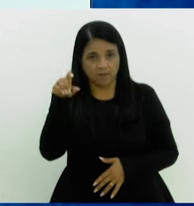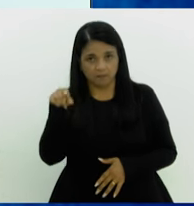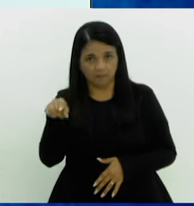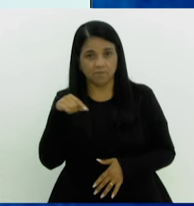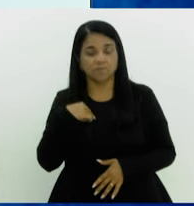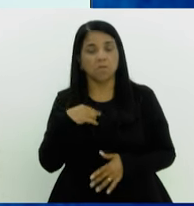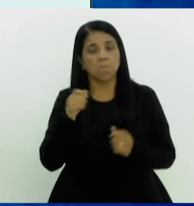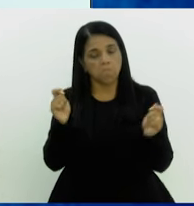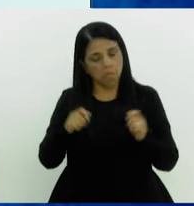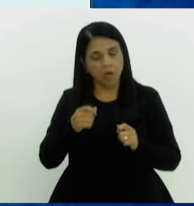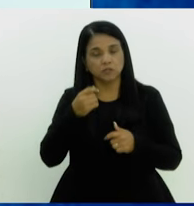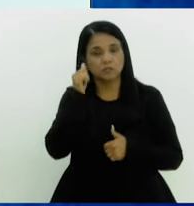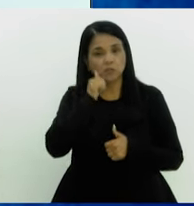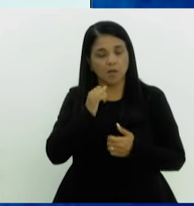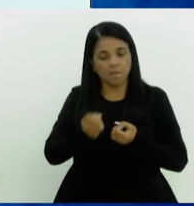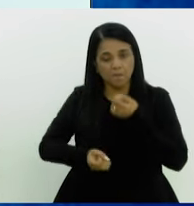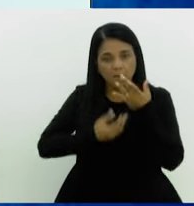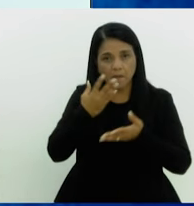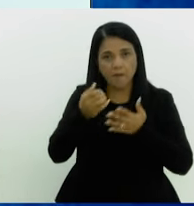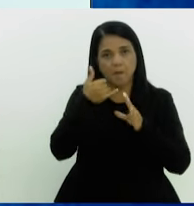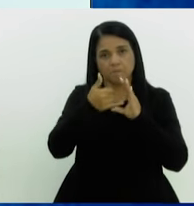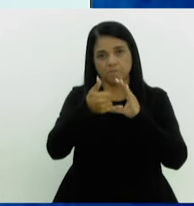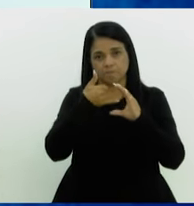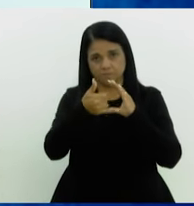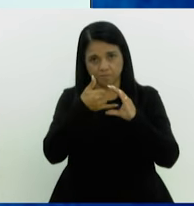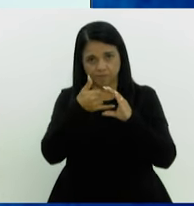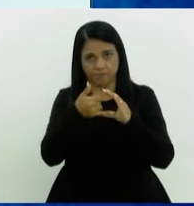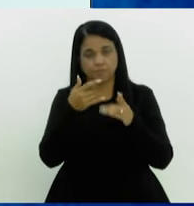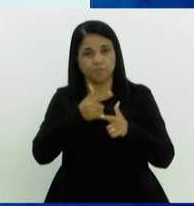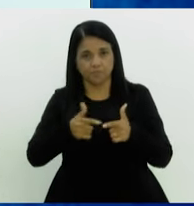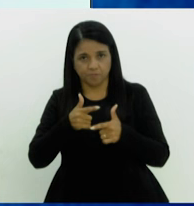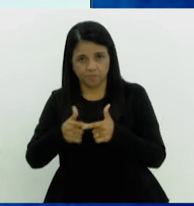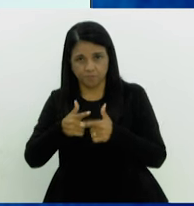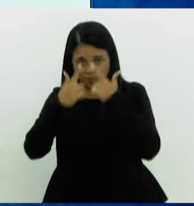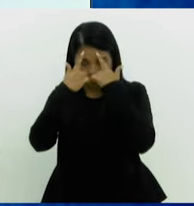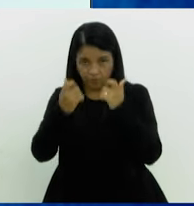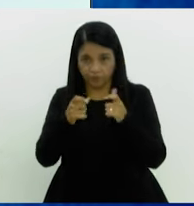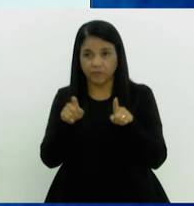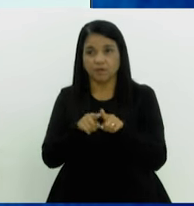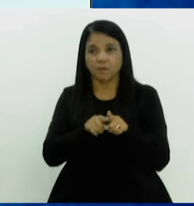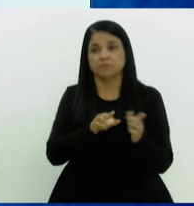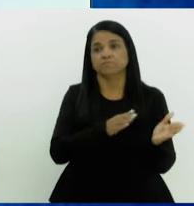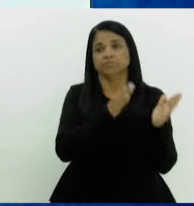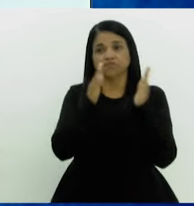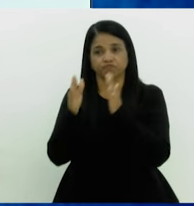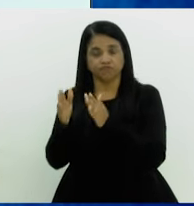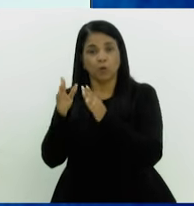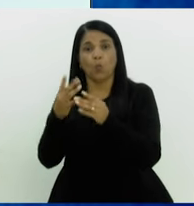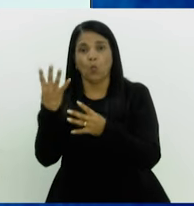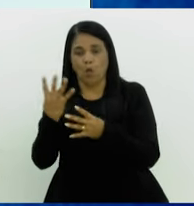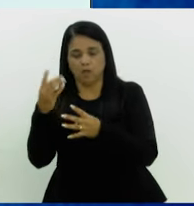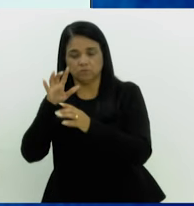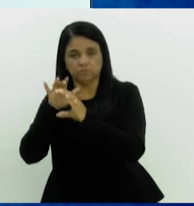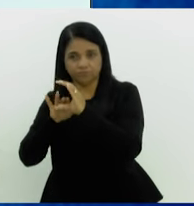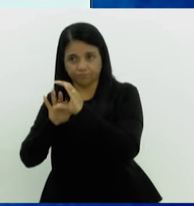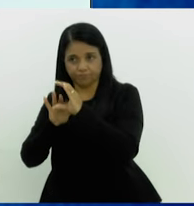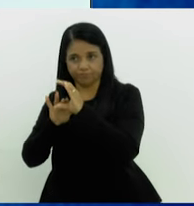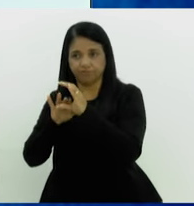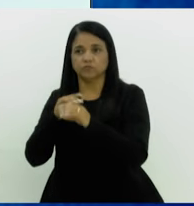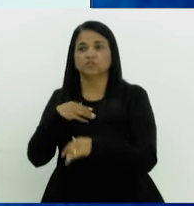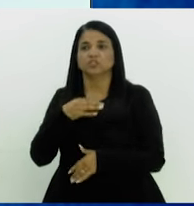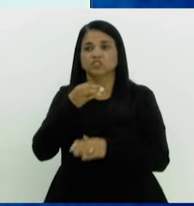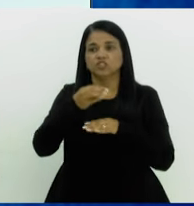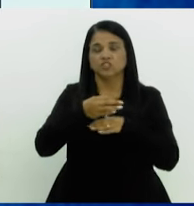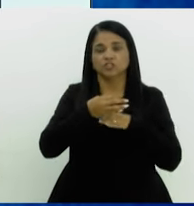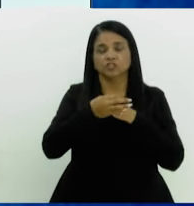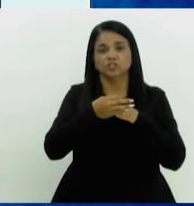problemas via WhatsApp a gente também tem dicas para mulheres jornalistas e eu vou passar pro próximo slide por